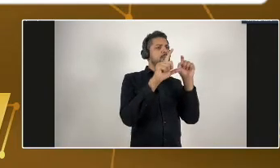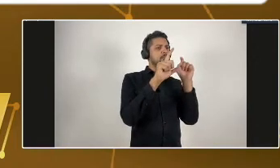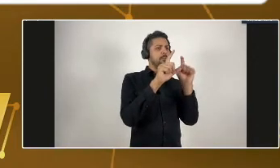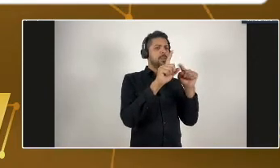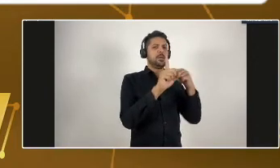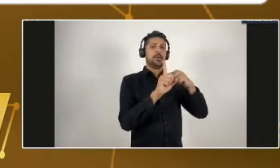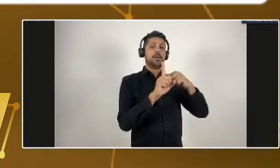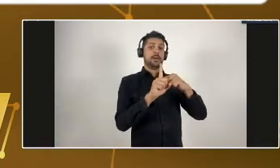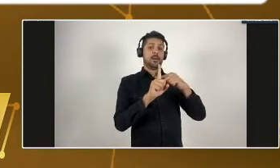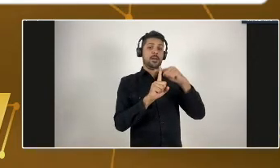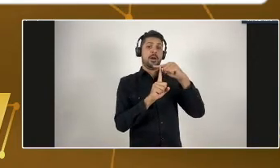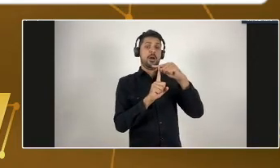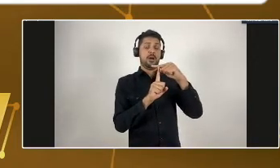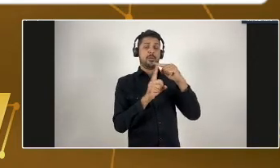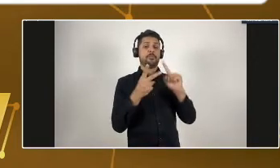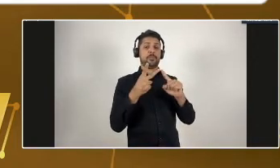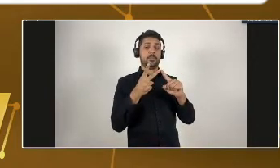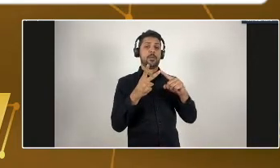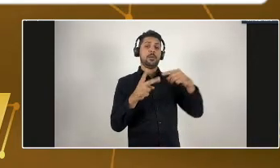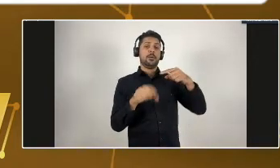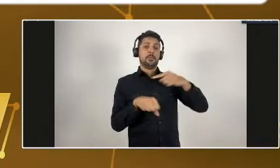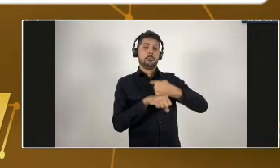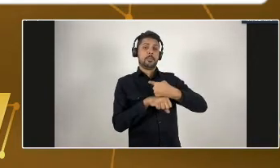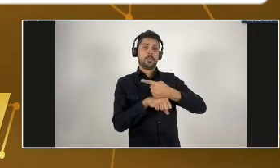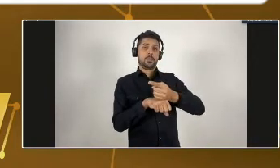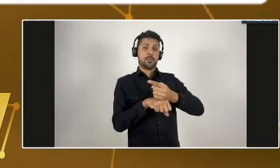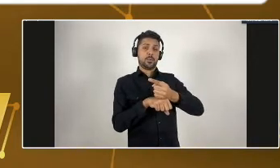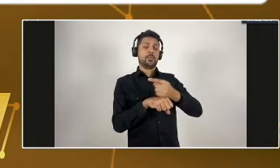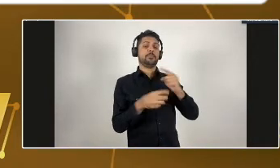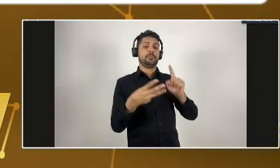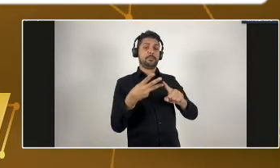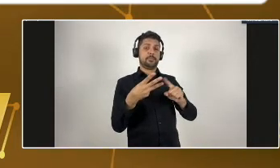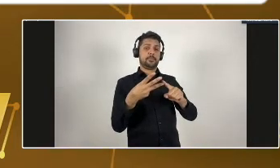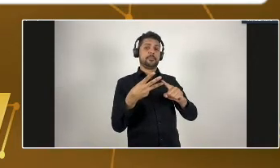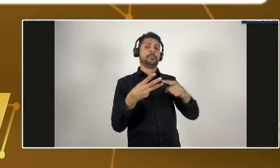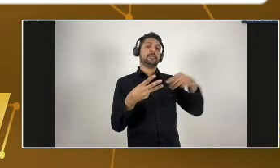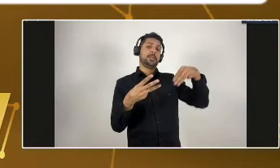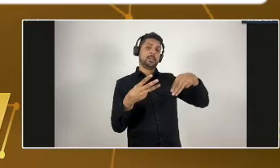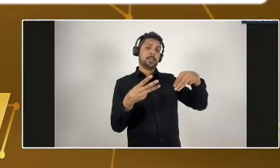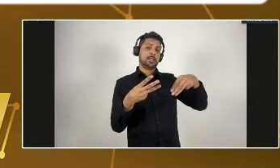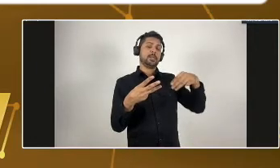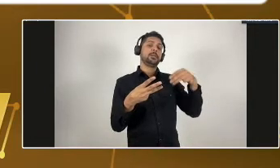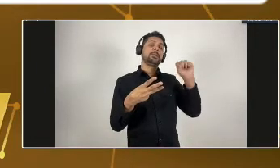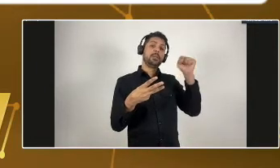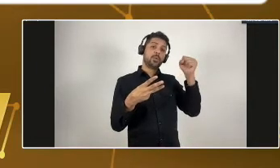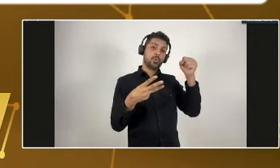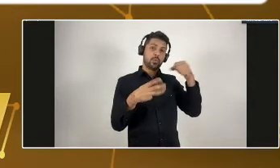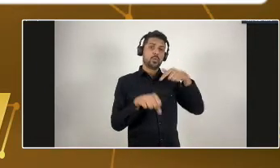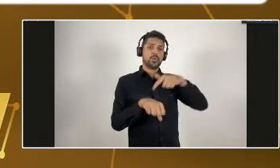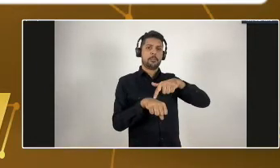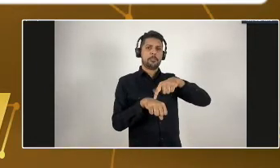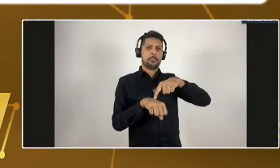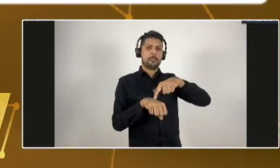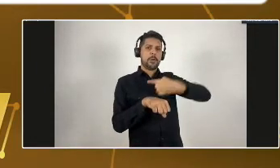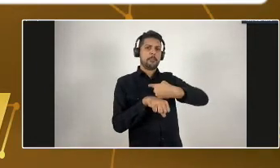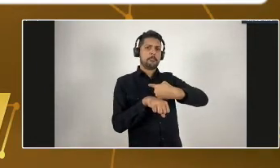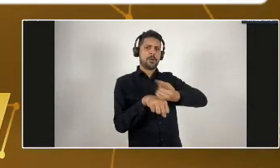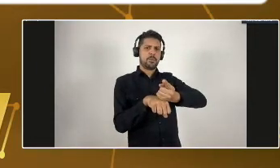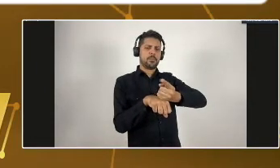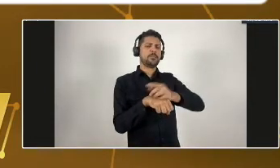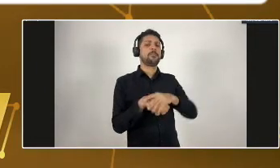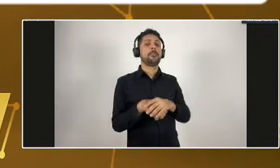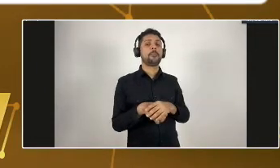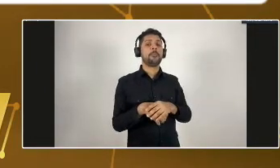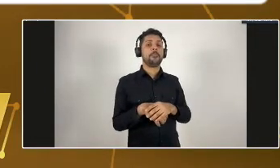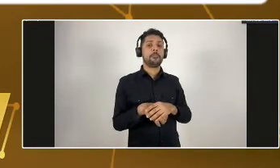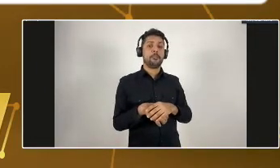ele automaticamente converte em graus decimais, em grau, minuto e segundo também, porque eu